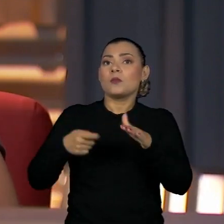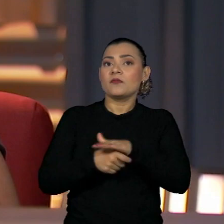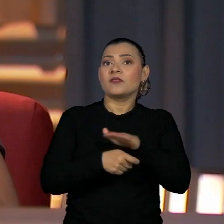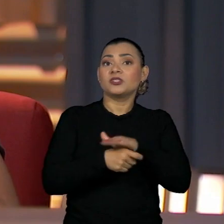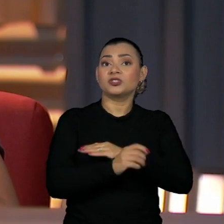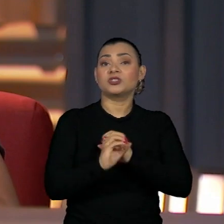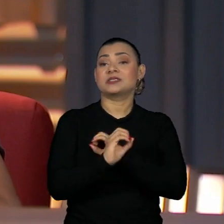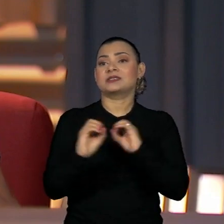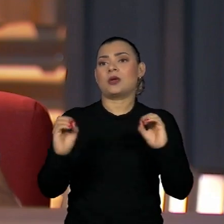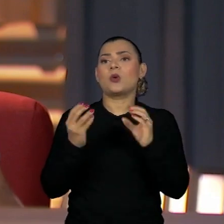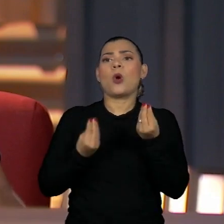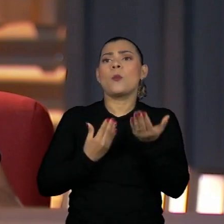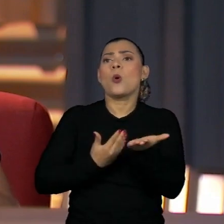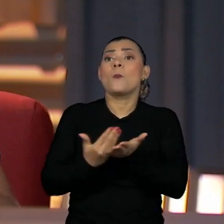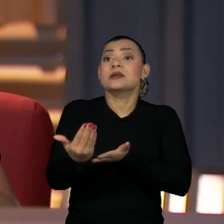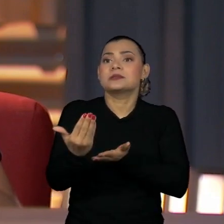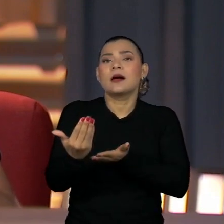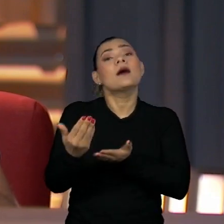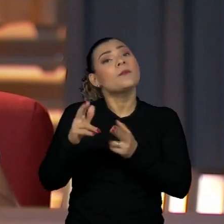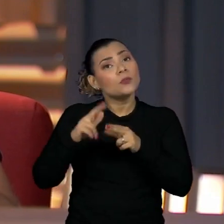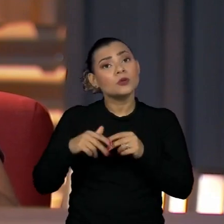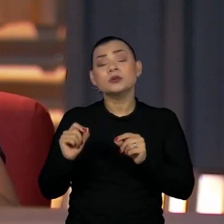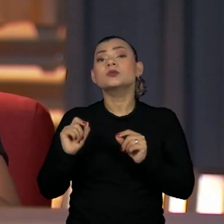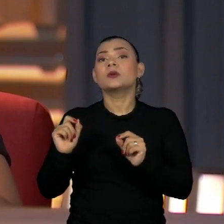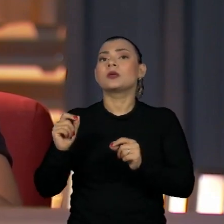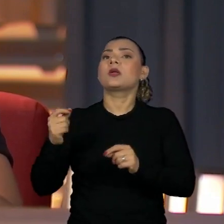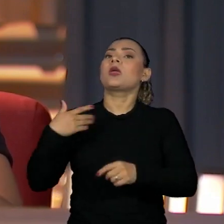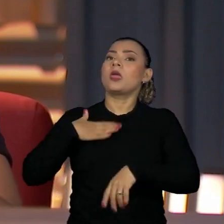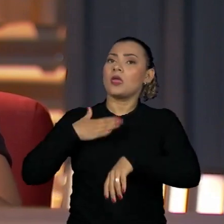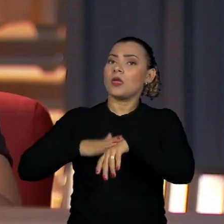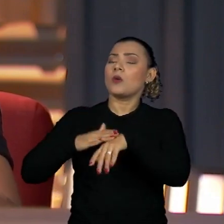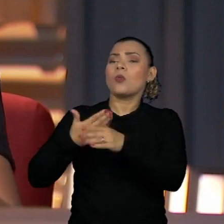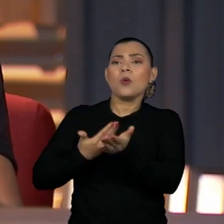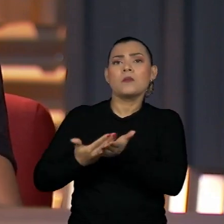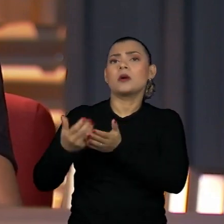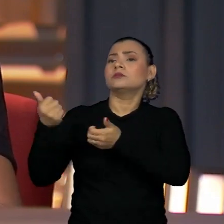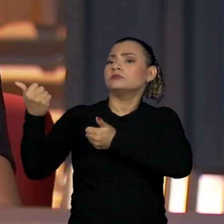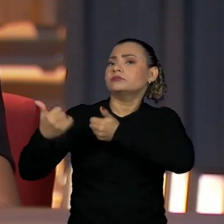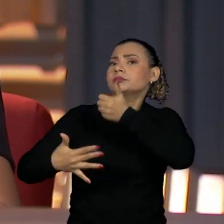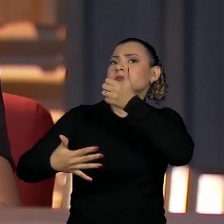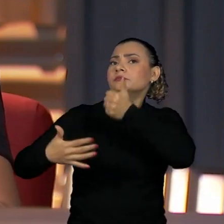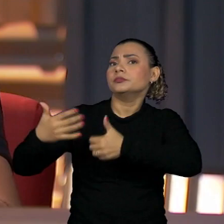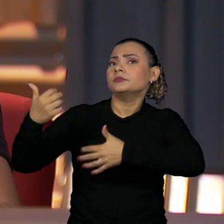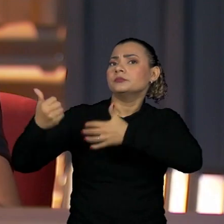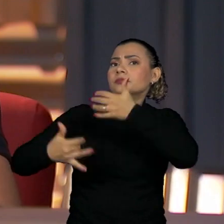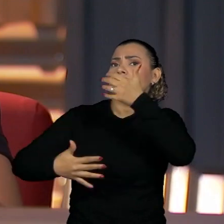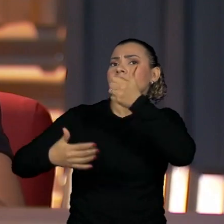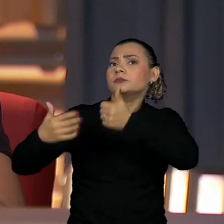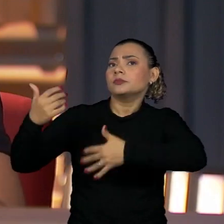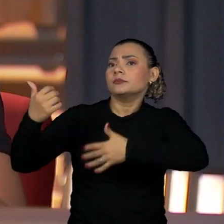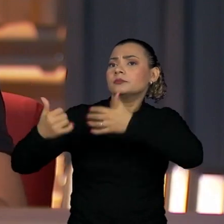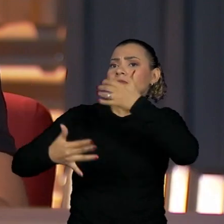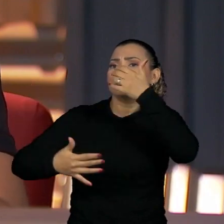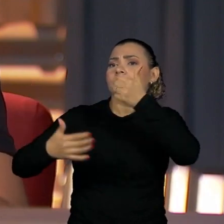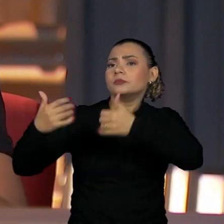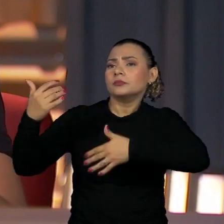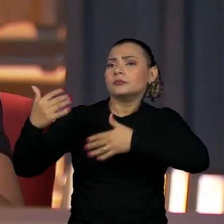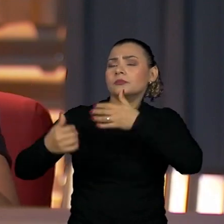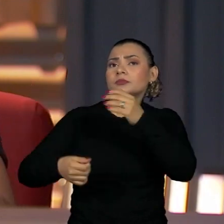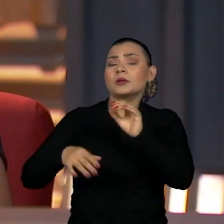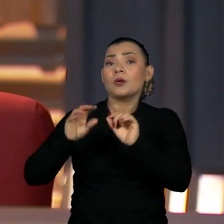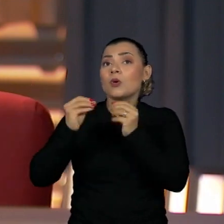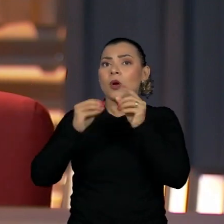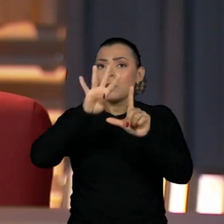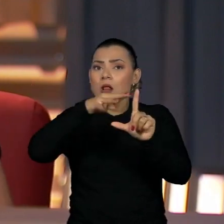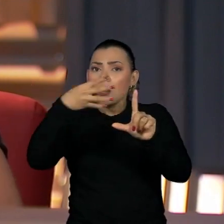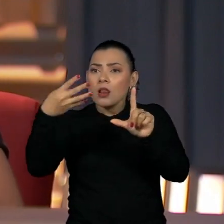Zero, que é totalmente sem economês. Né? Eu pego ali na mão desde a organização financeira, que é o cara vai mexer numa planilha, ou